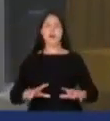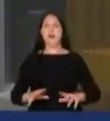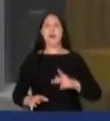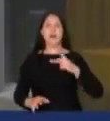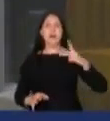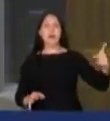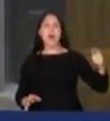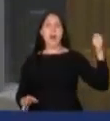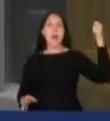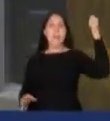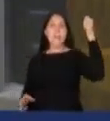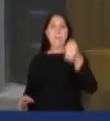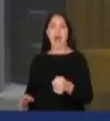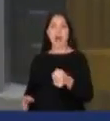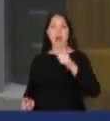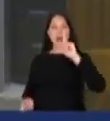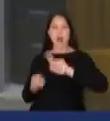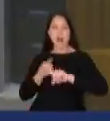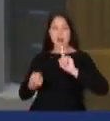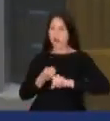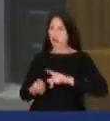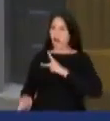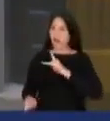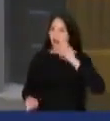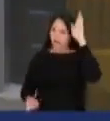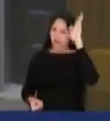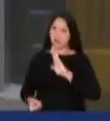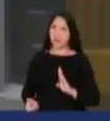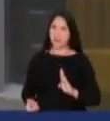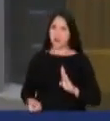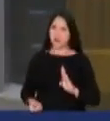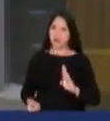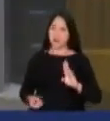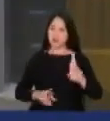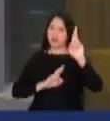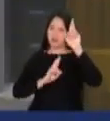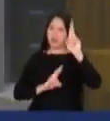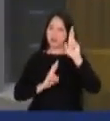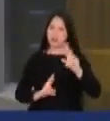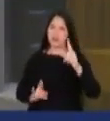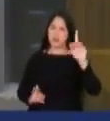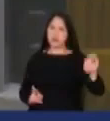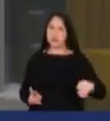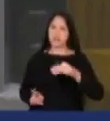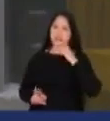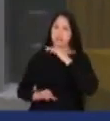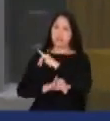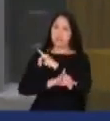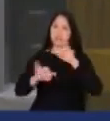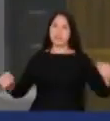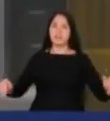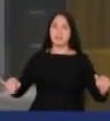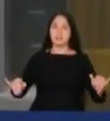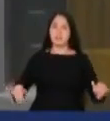arbítrio e ameaça desse presidente da República. Que chegue a mais de 1 milhão o grito de fora Bolsonaro, viva a democracia!